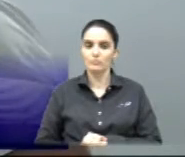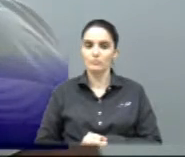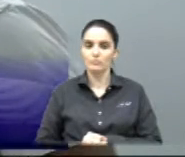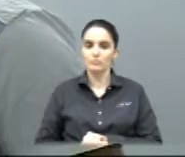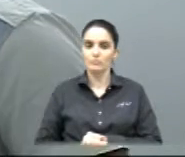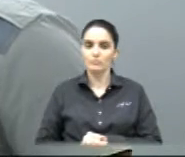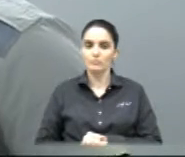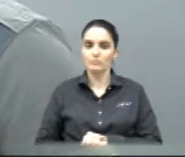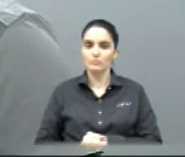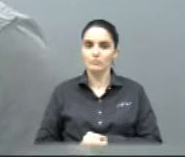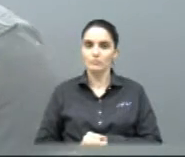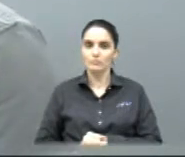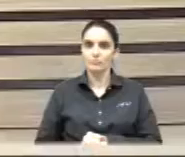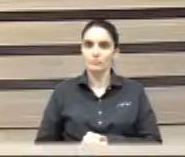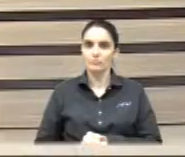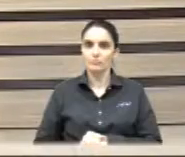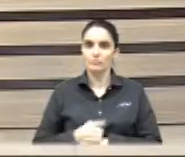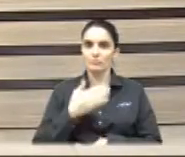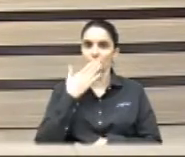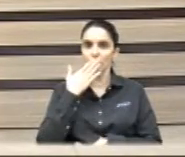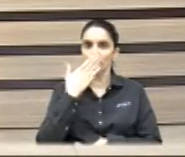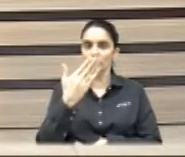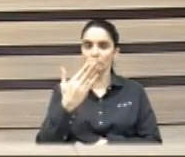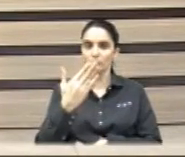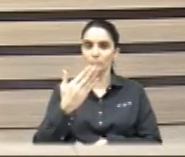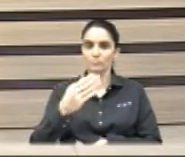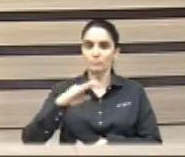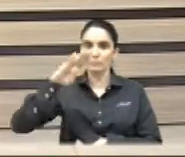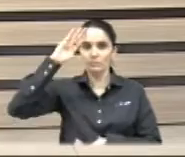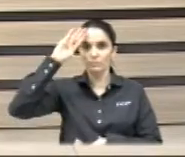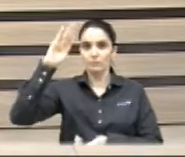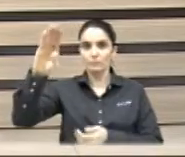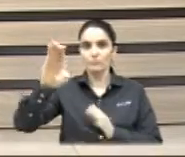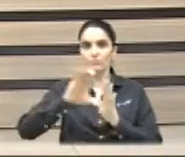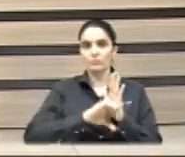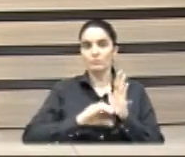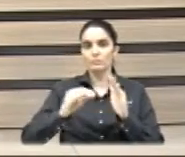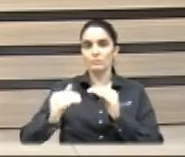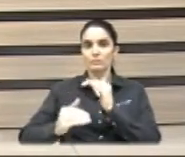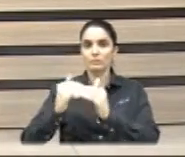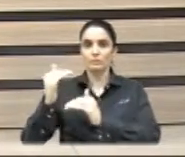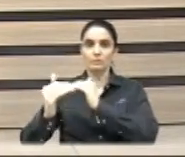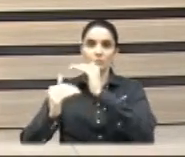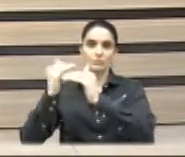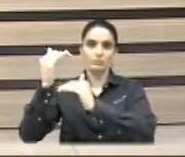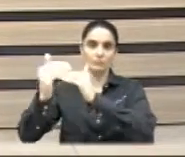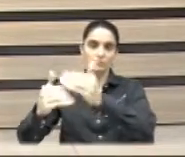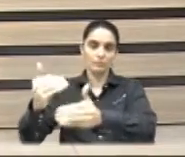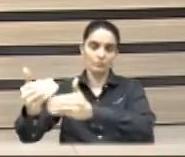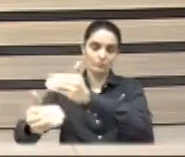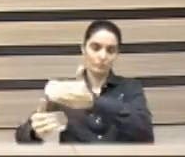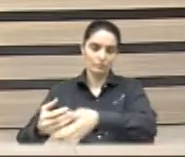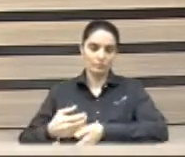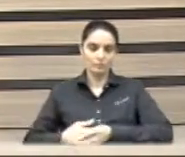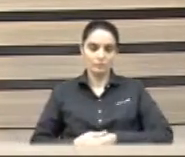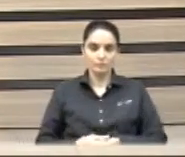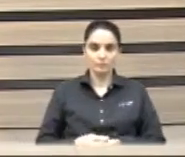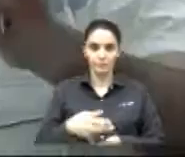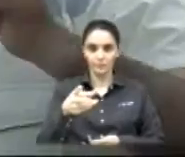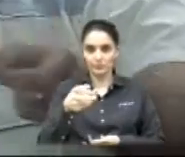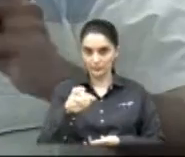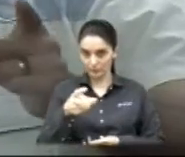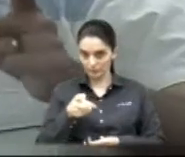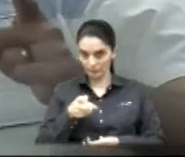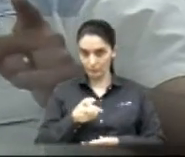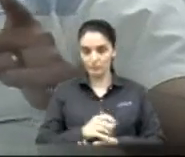vereador, continua. Ele evocou o princípio constitucional da continuidade. Vejam, senhores,